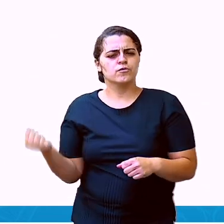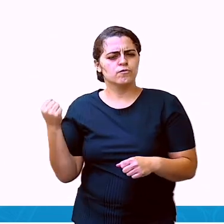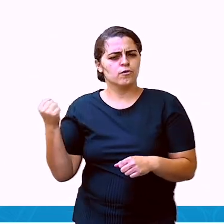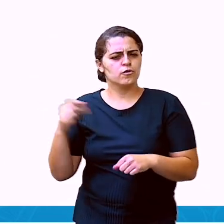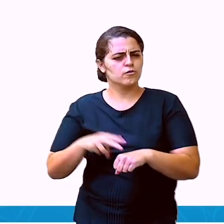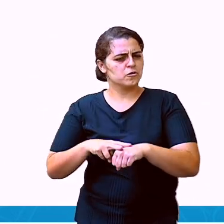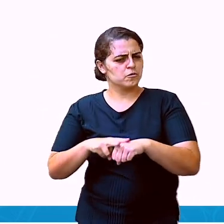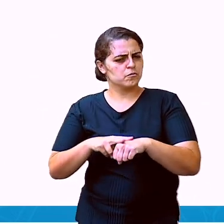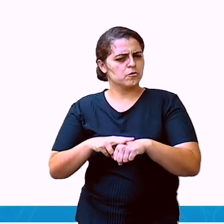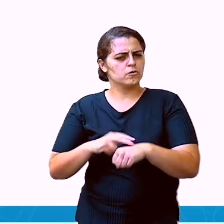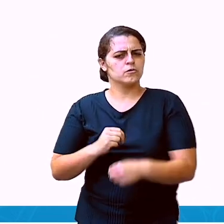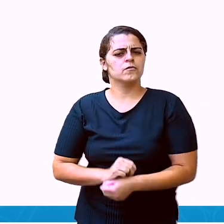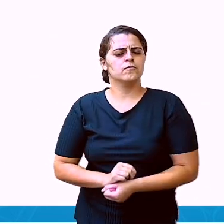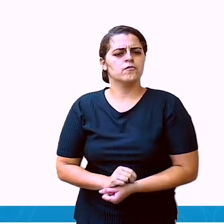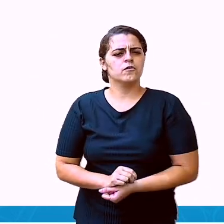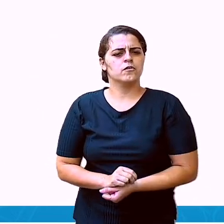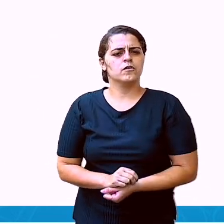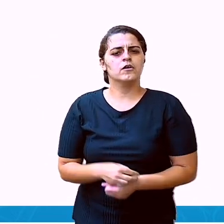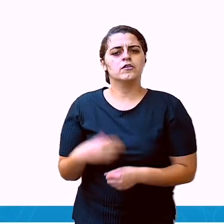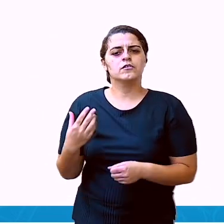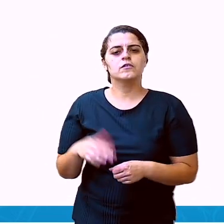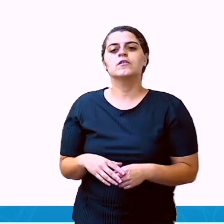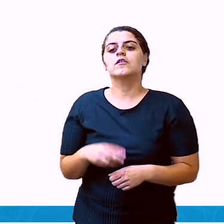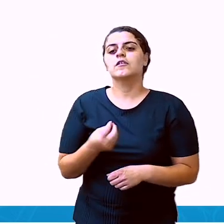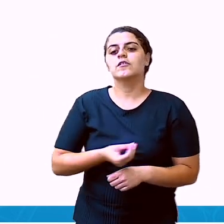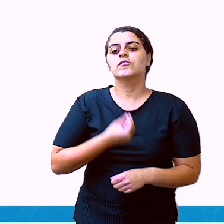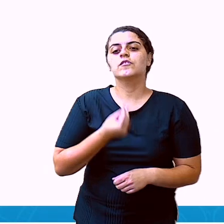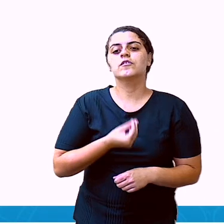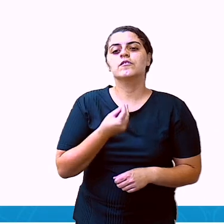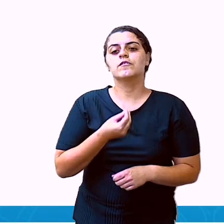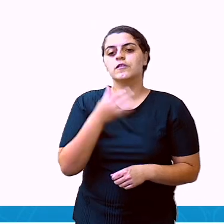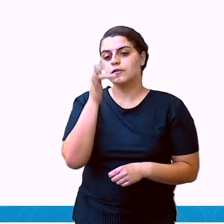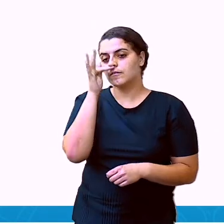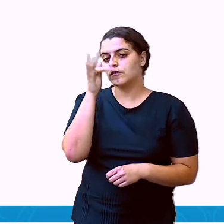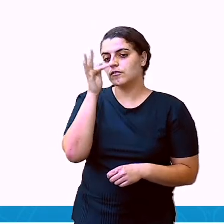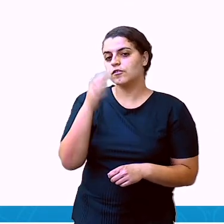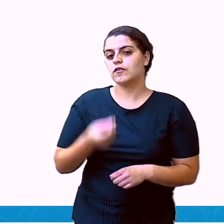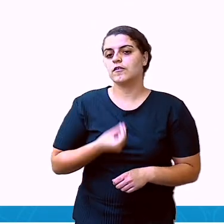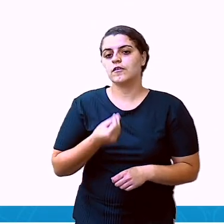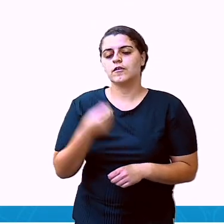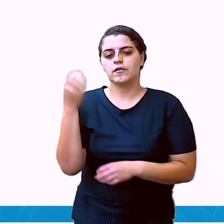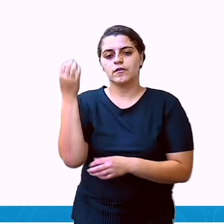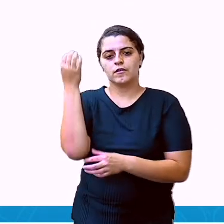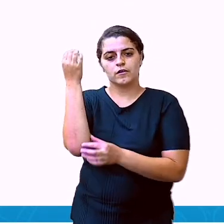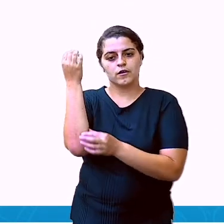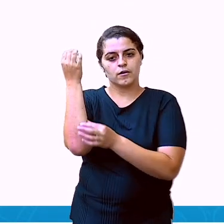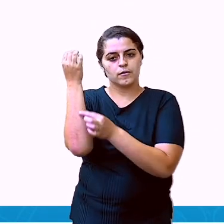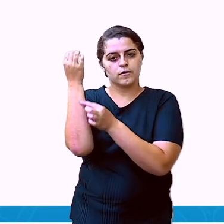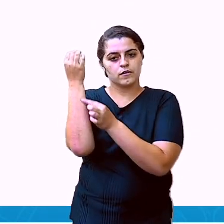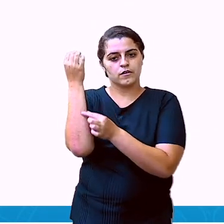fortes enquanto a planta tinha vida. Este é o caule.